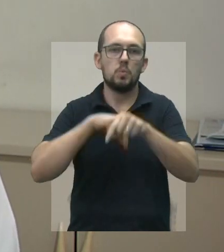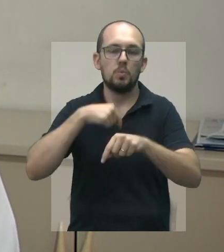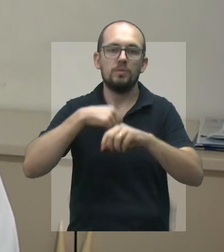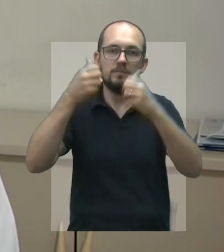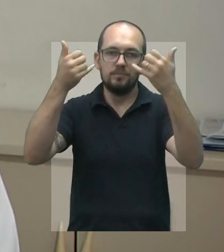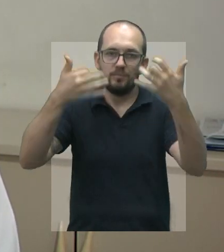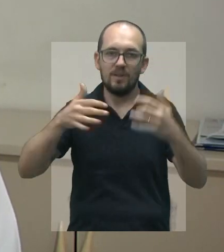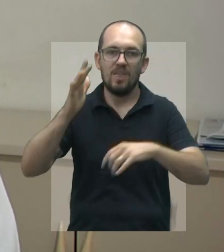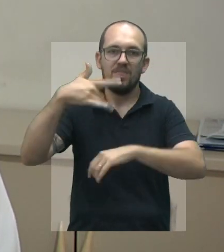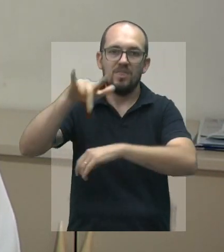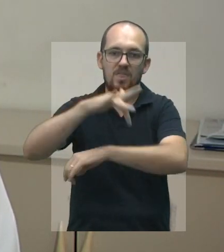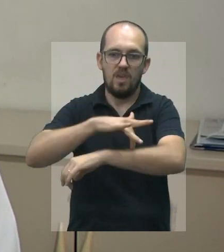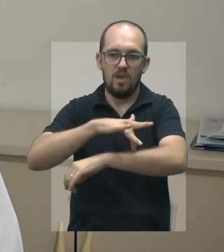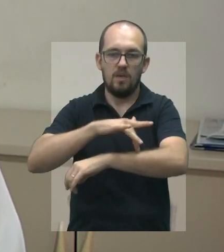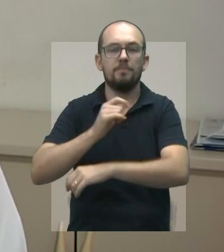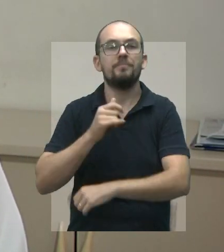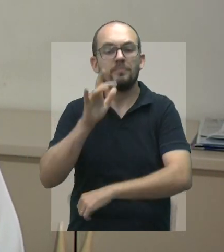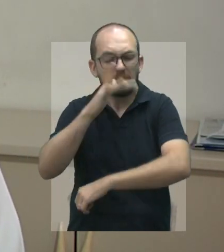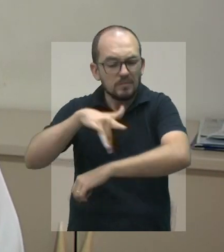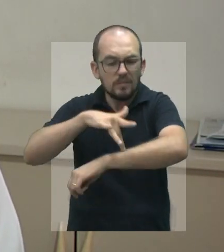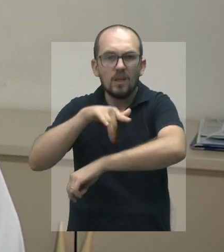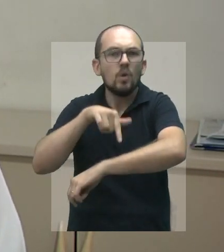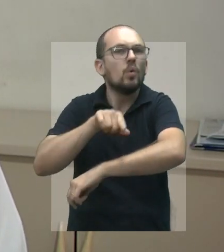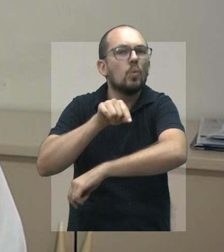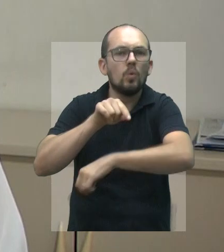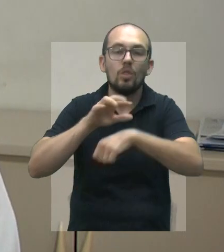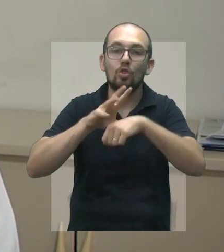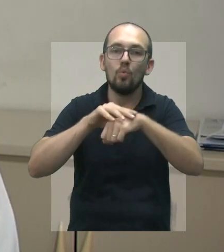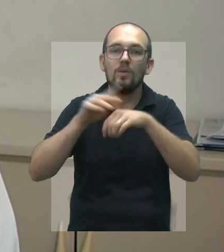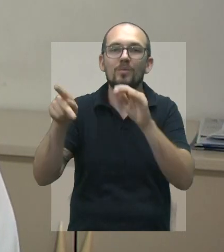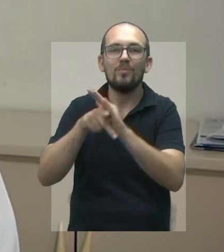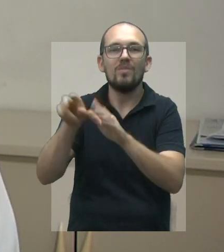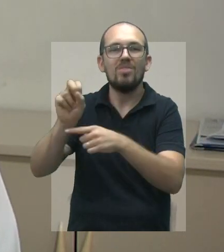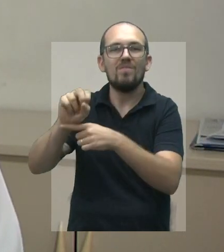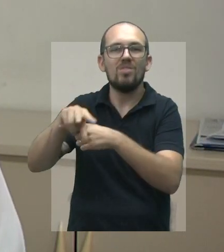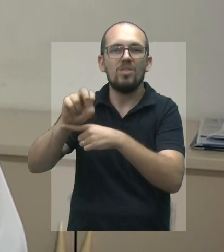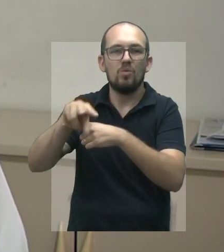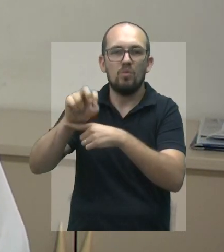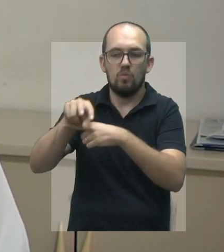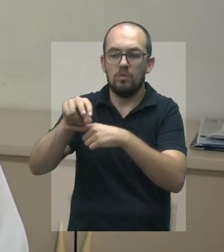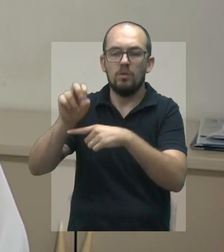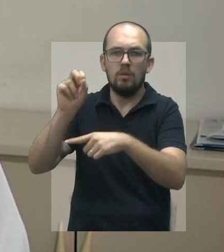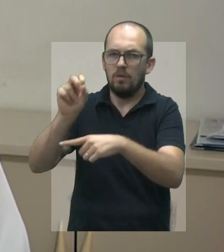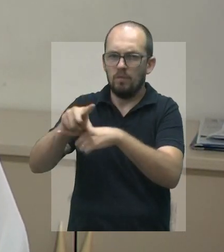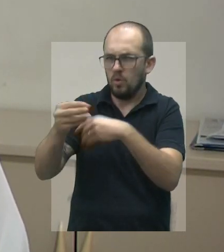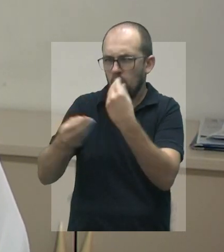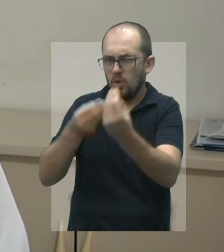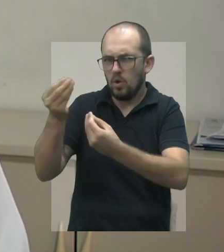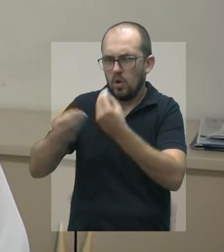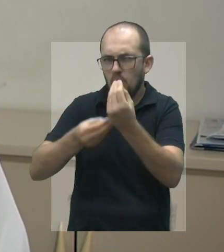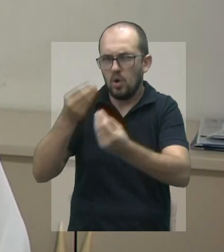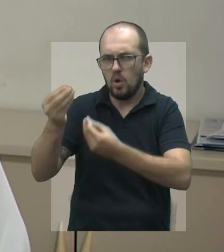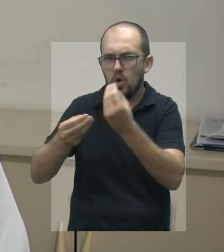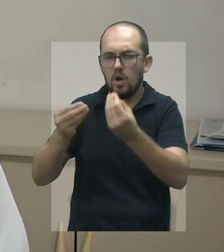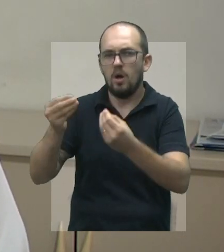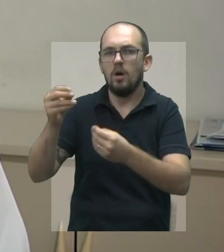a dengue. A dengue é uma doença provocada por um vírus e esse vírus é transmitido através do